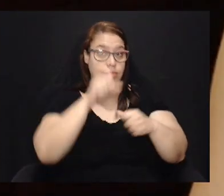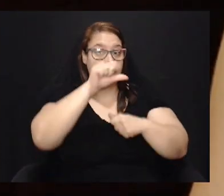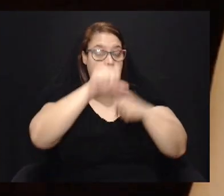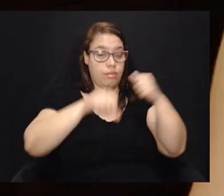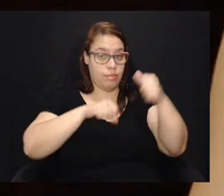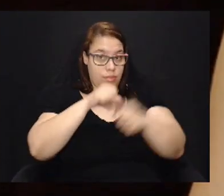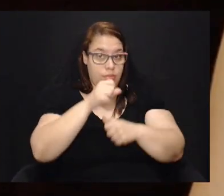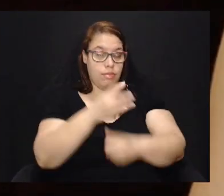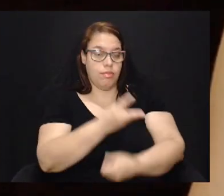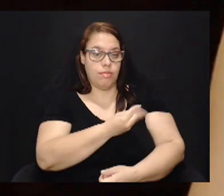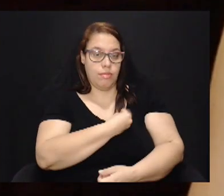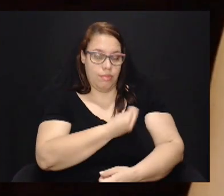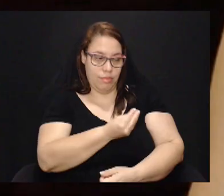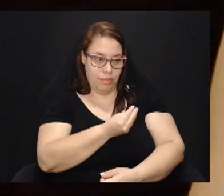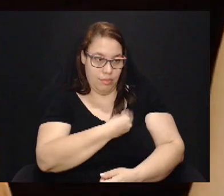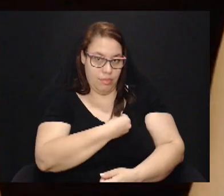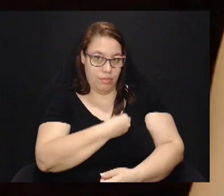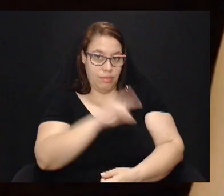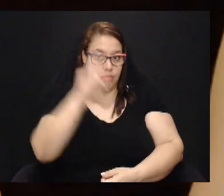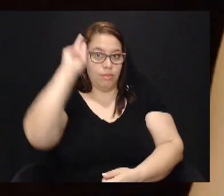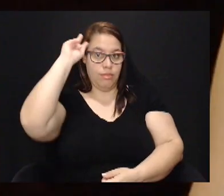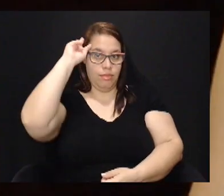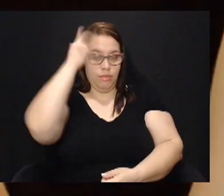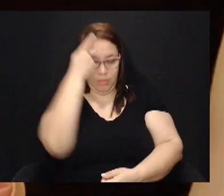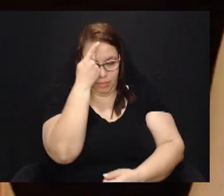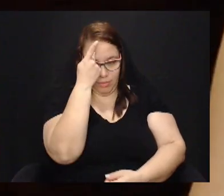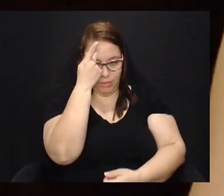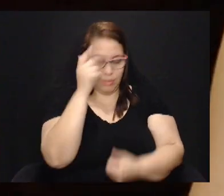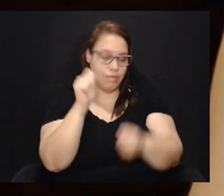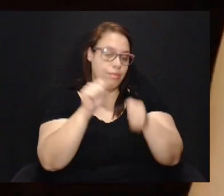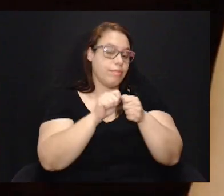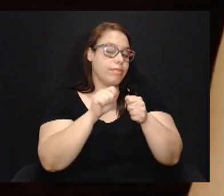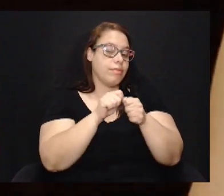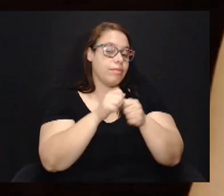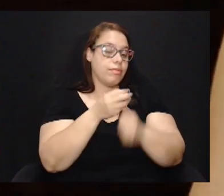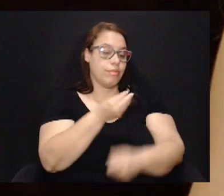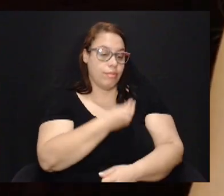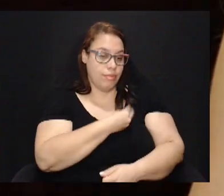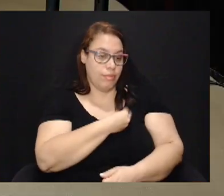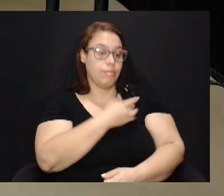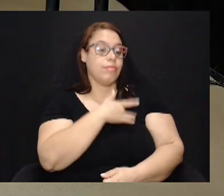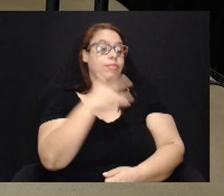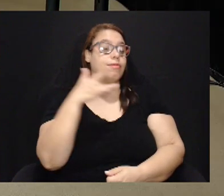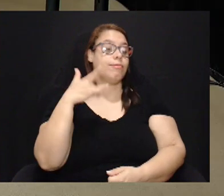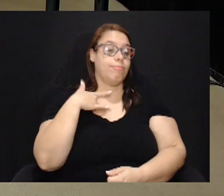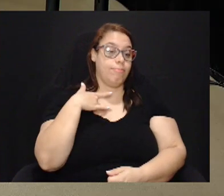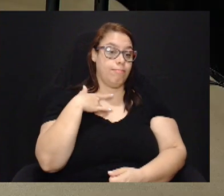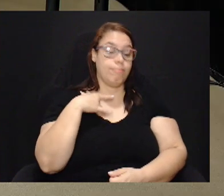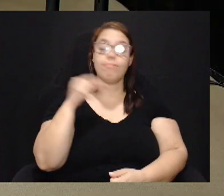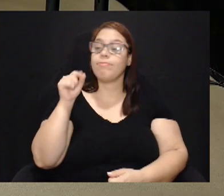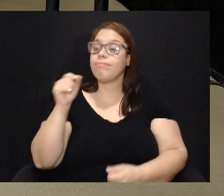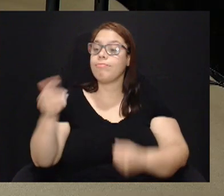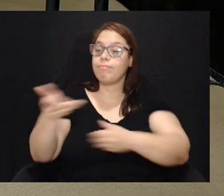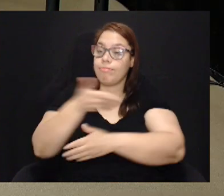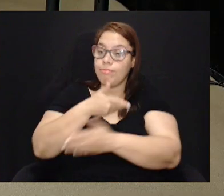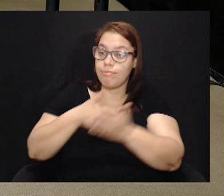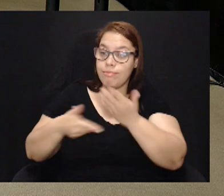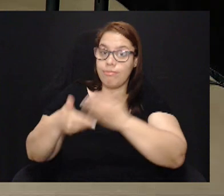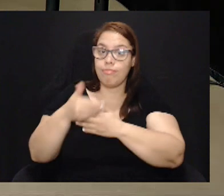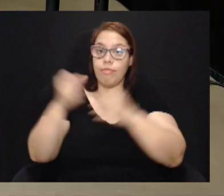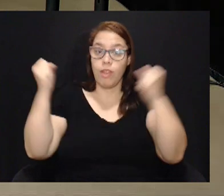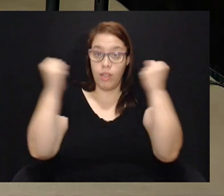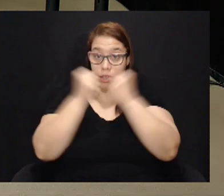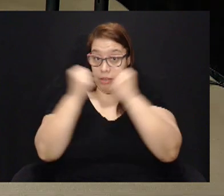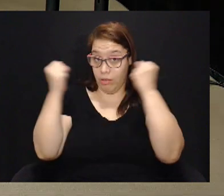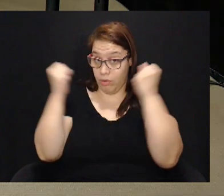vida. Então, virar essa chave, de fato, para um estilo de vida saudável. E uma coisa puxa a outra. O pessoal que vai para academia acaba